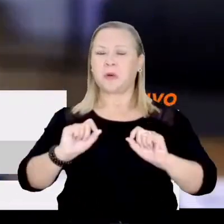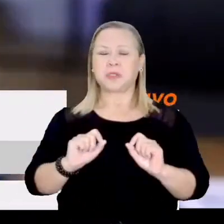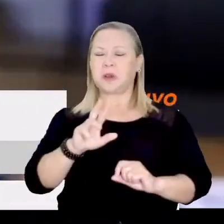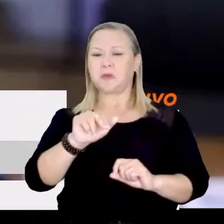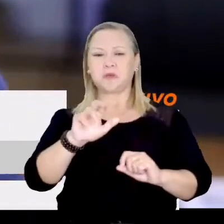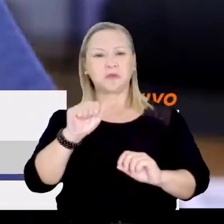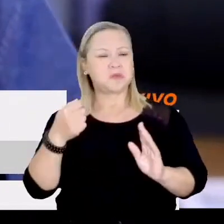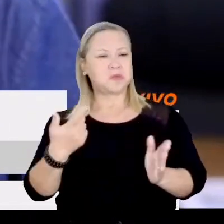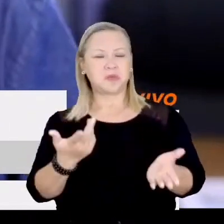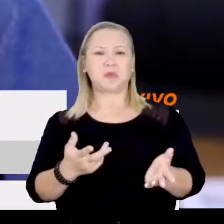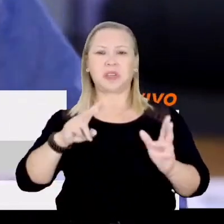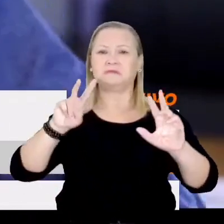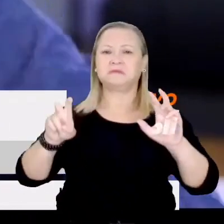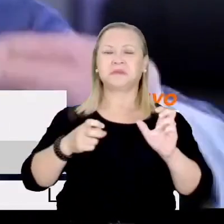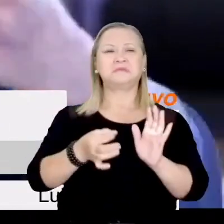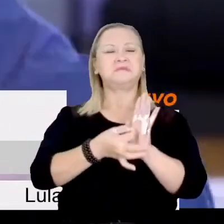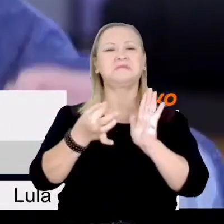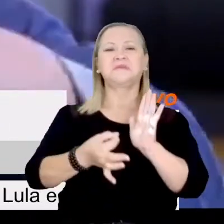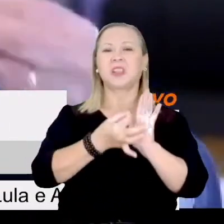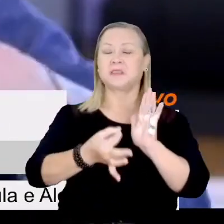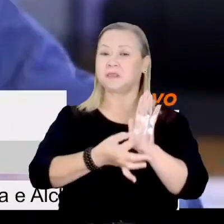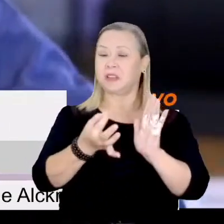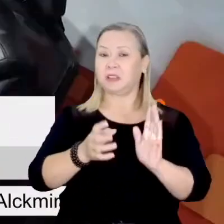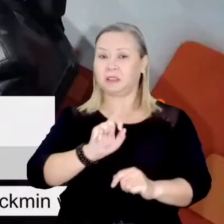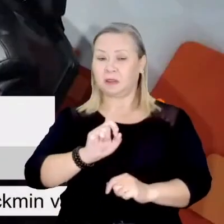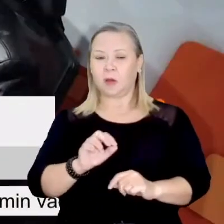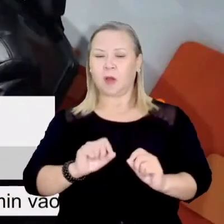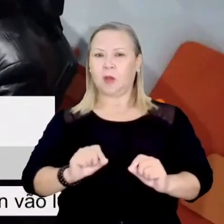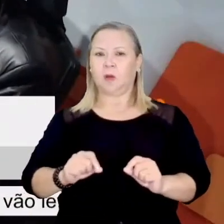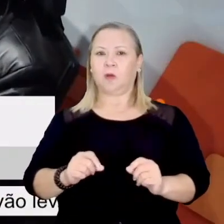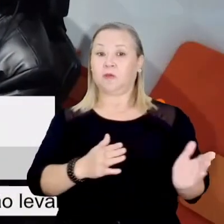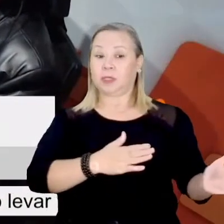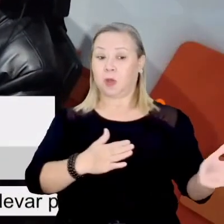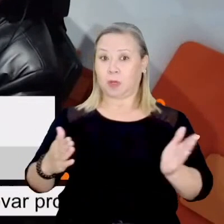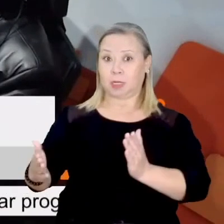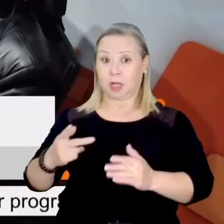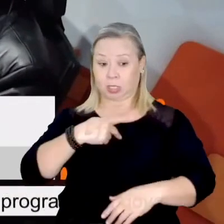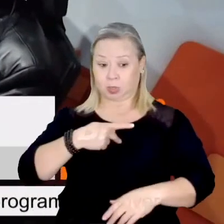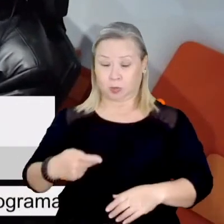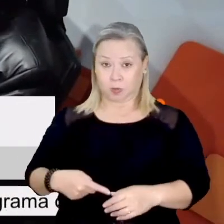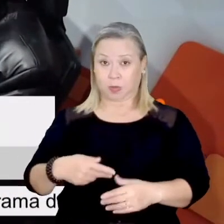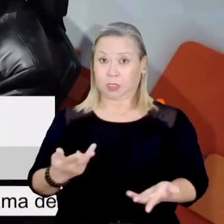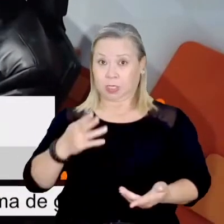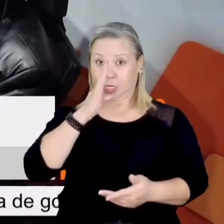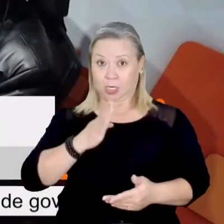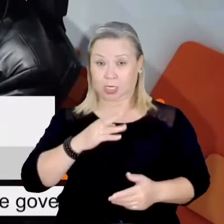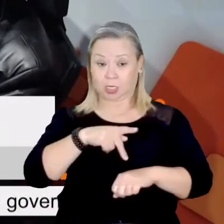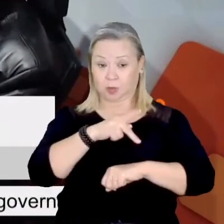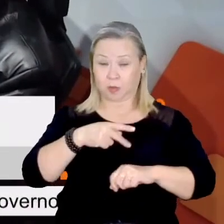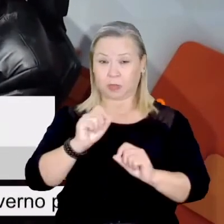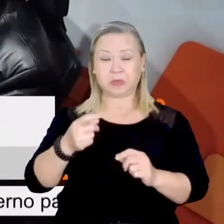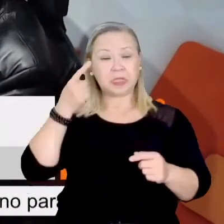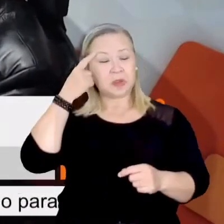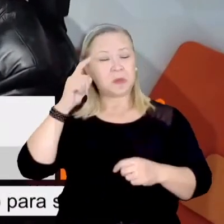oposição. Quando você tem o um mandato de presidente da República, você não pensa na sua relação pessoal, você